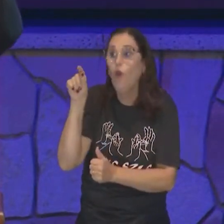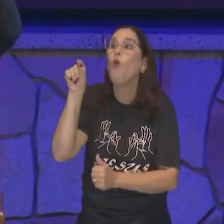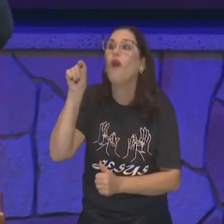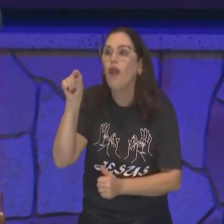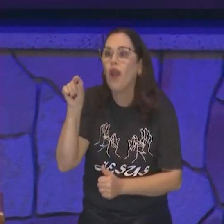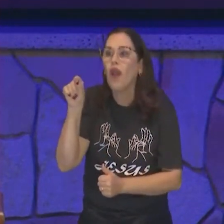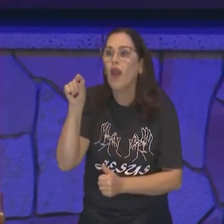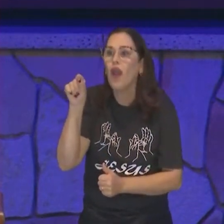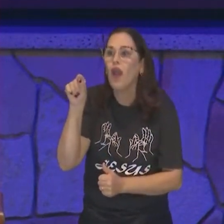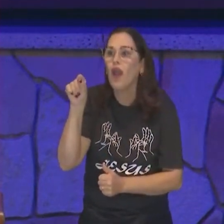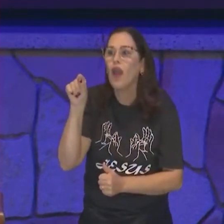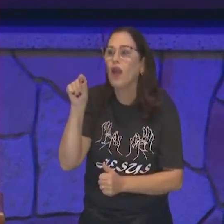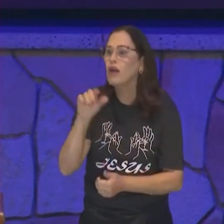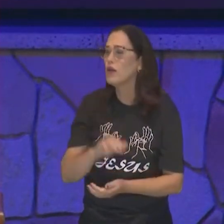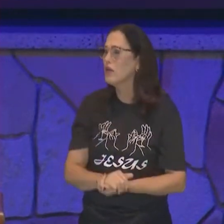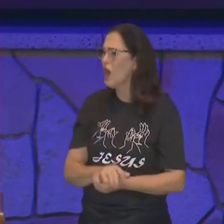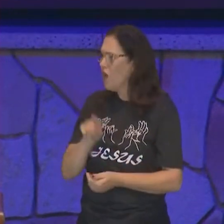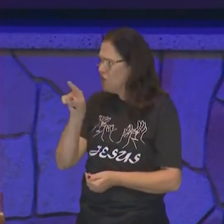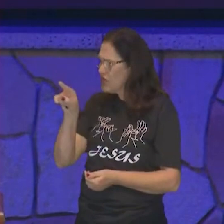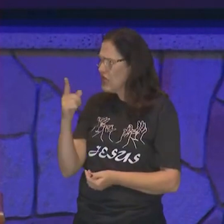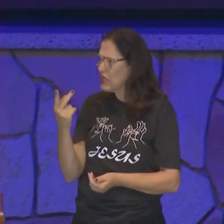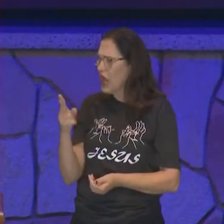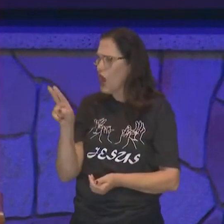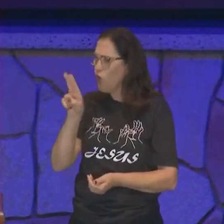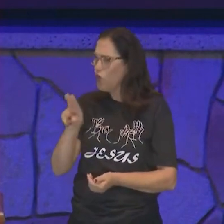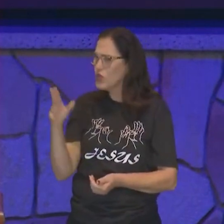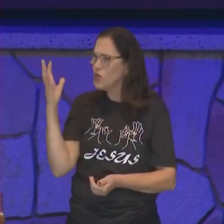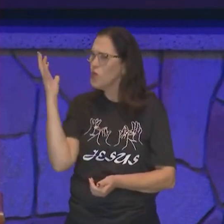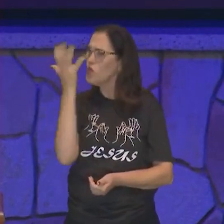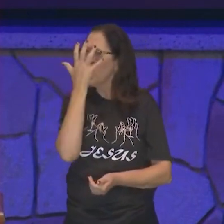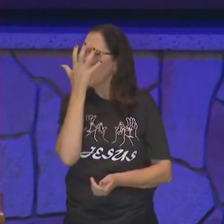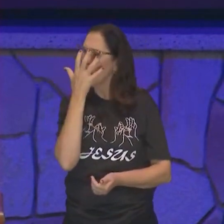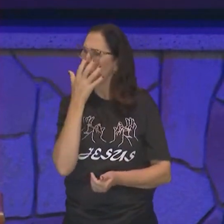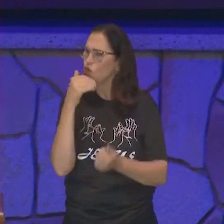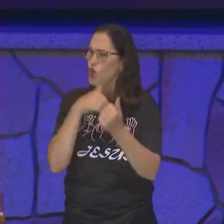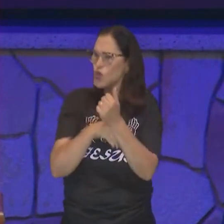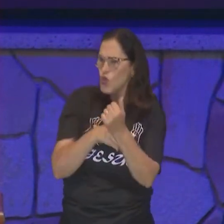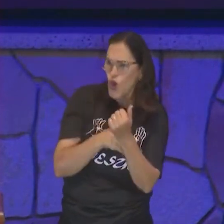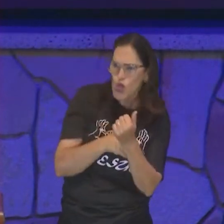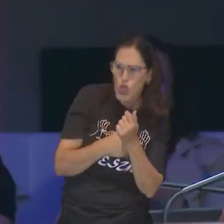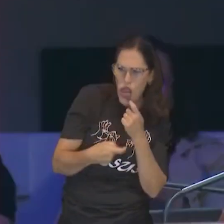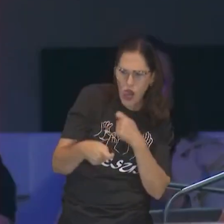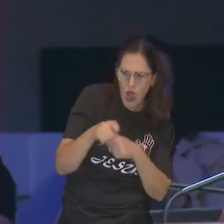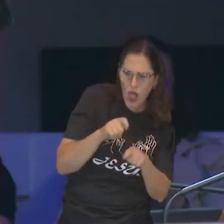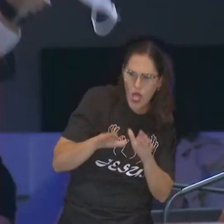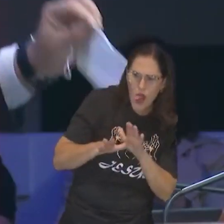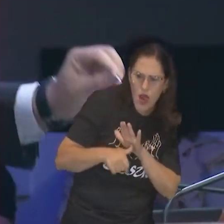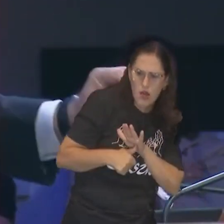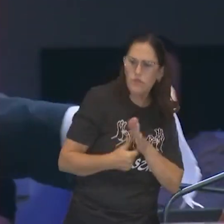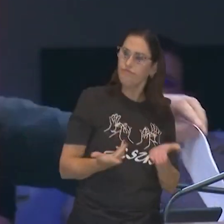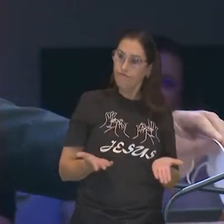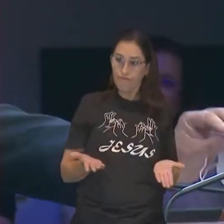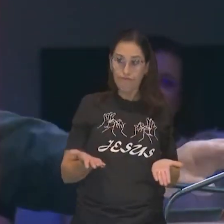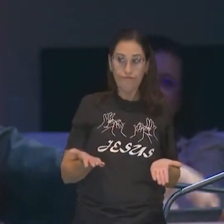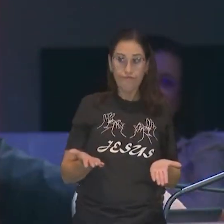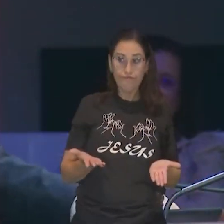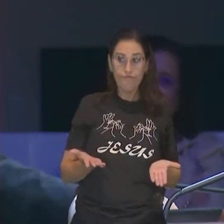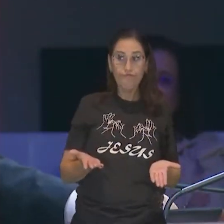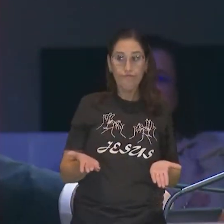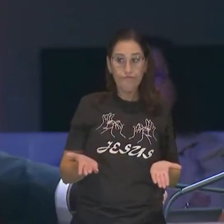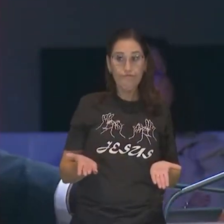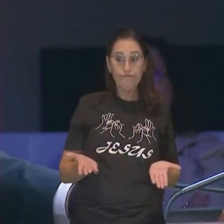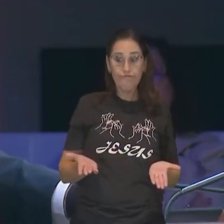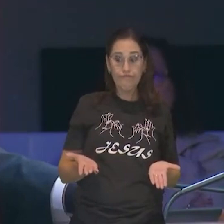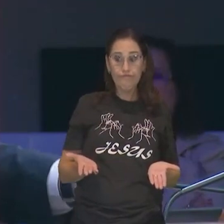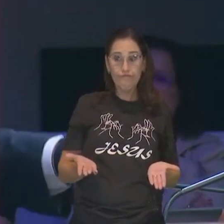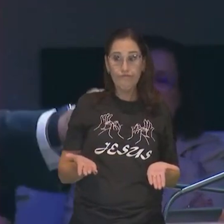quê? Você está usando uma máscara para esconder os negócios corruptos que você tem realizado?